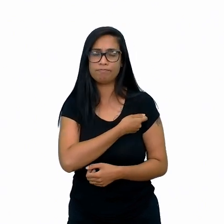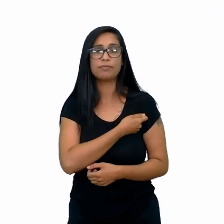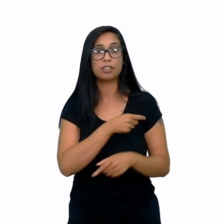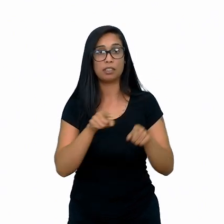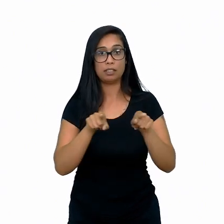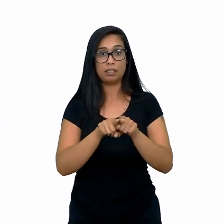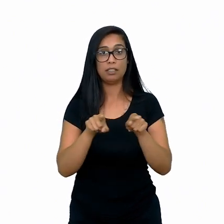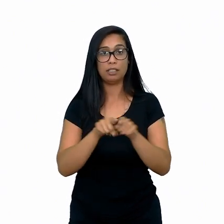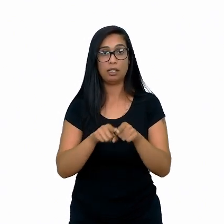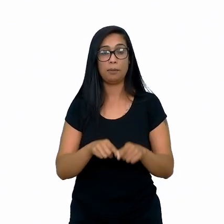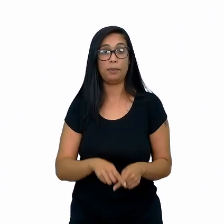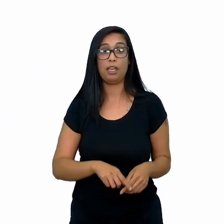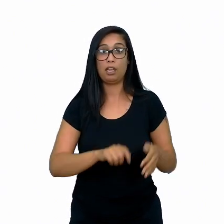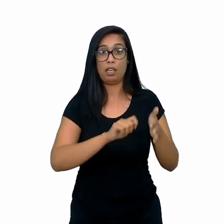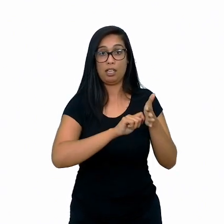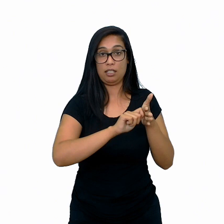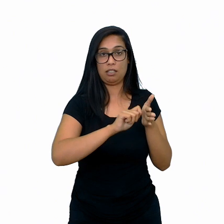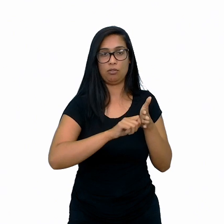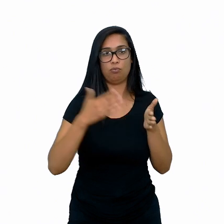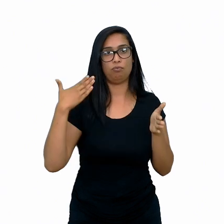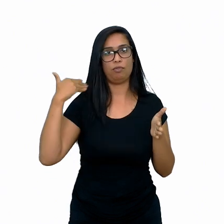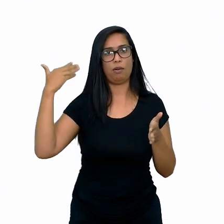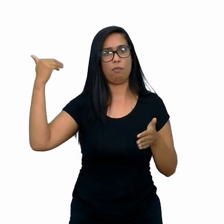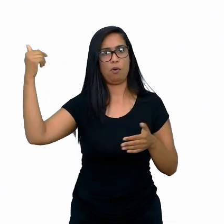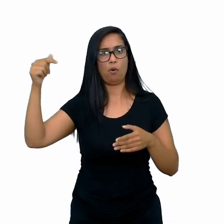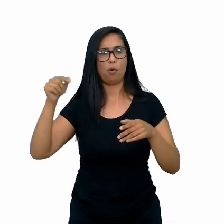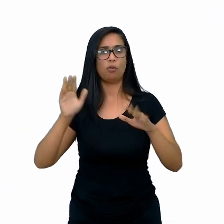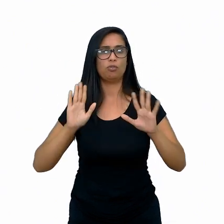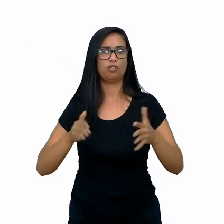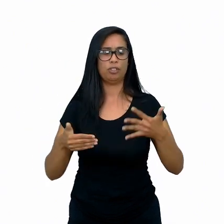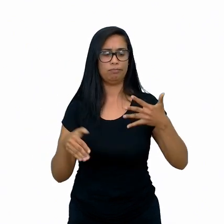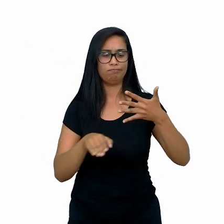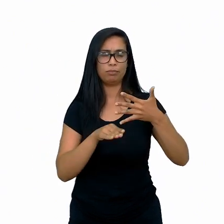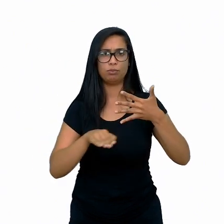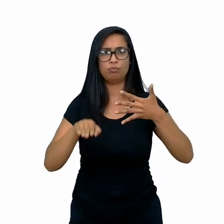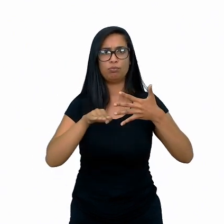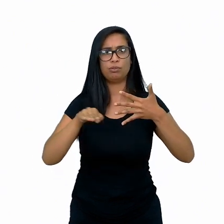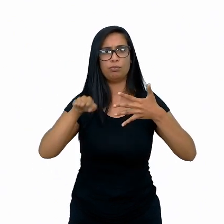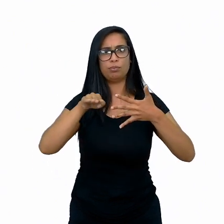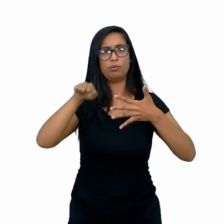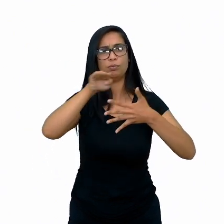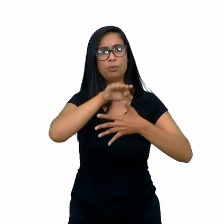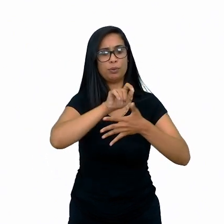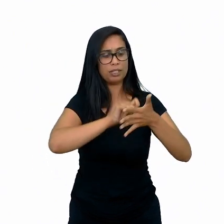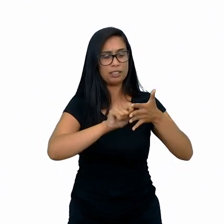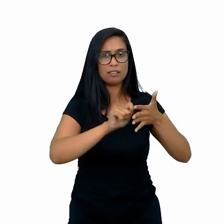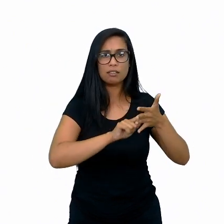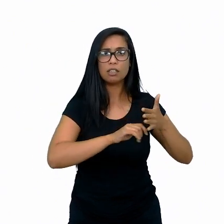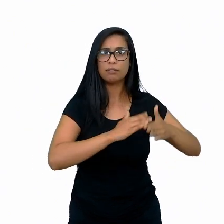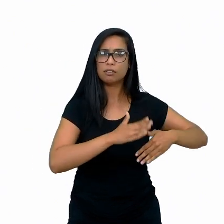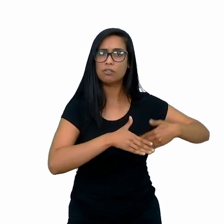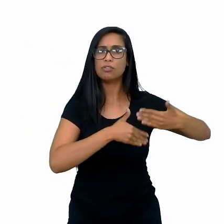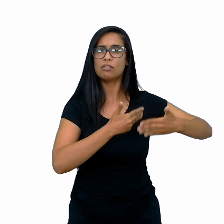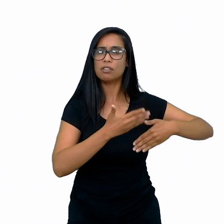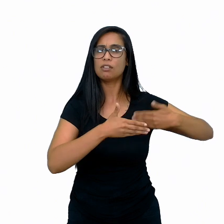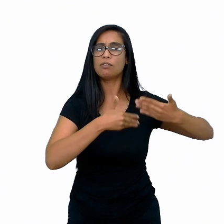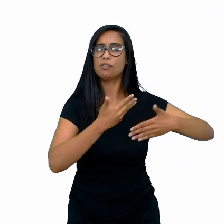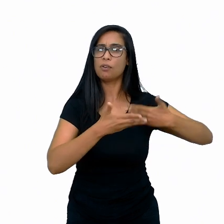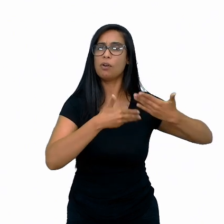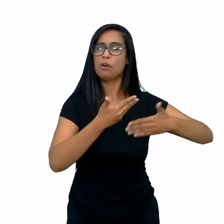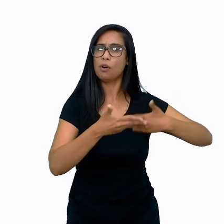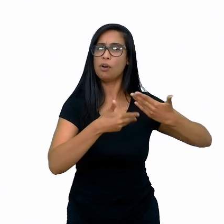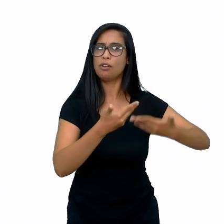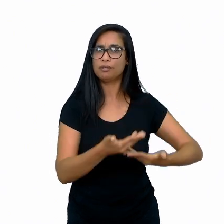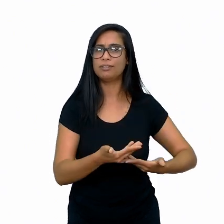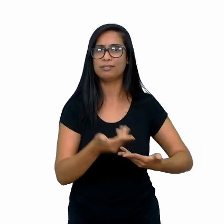escritores profissionais, passam por etapas no ato de escrever. Né? Então, torna isso mais leve, eles